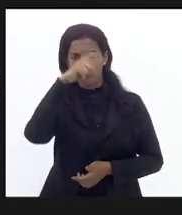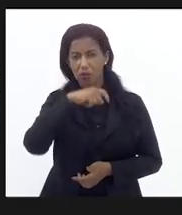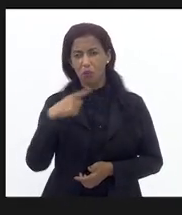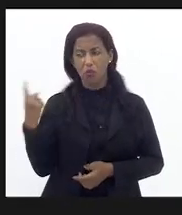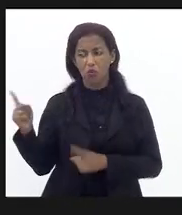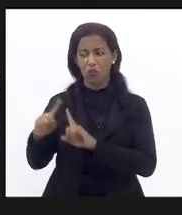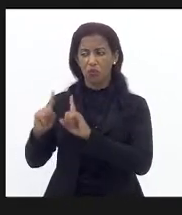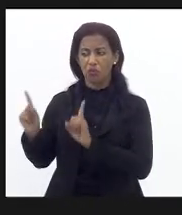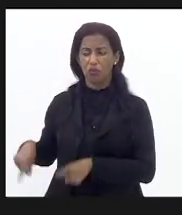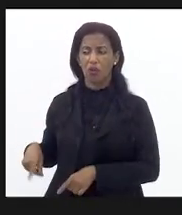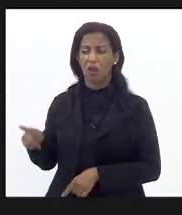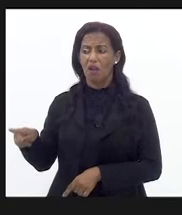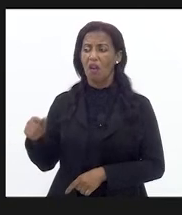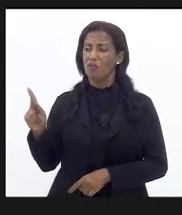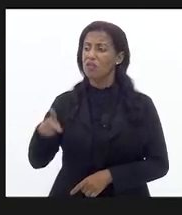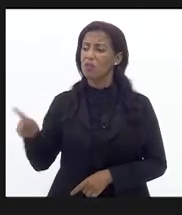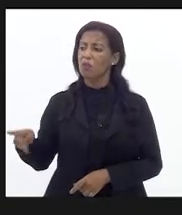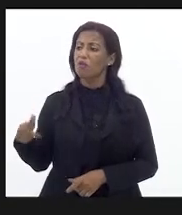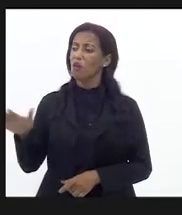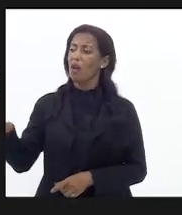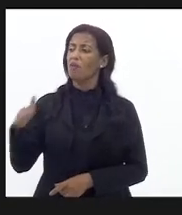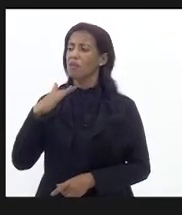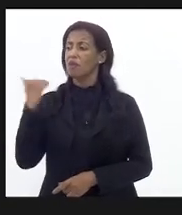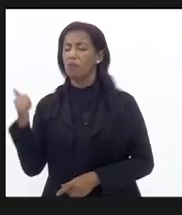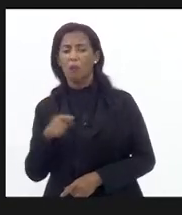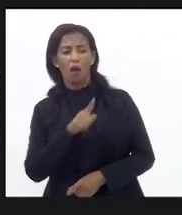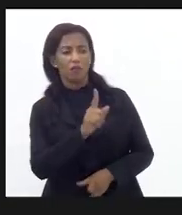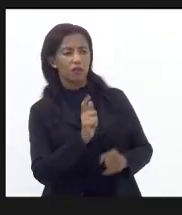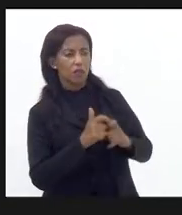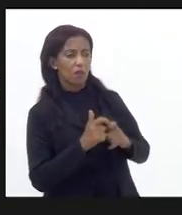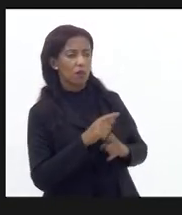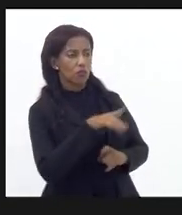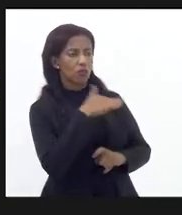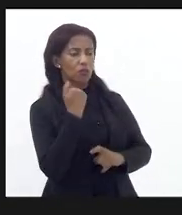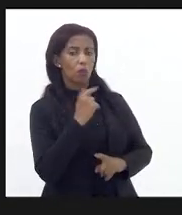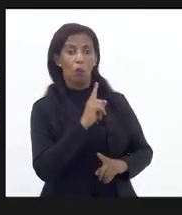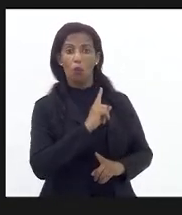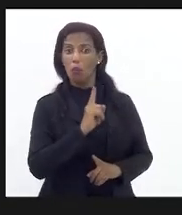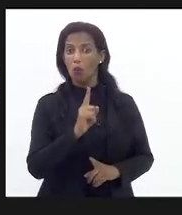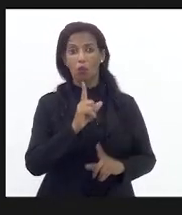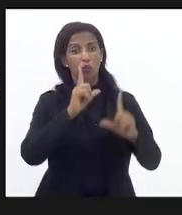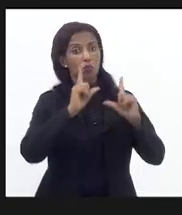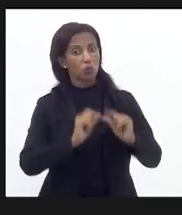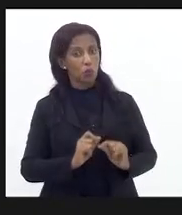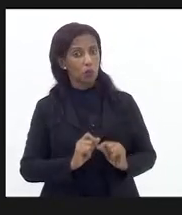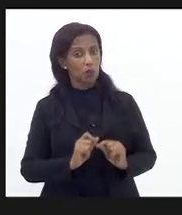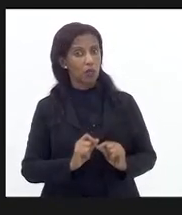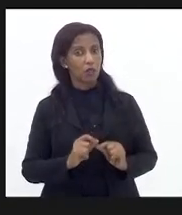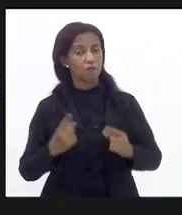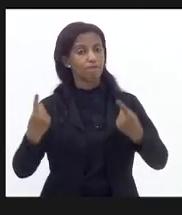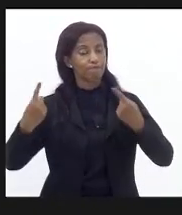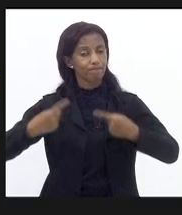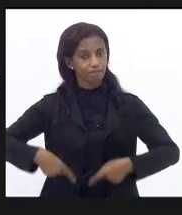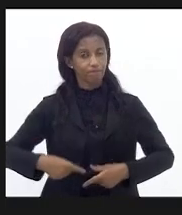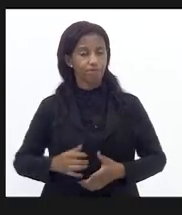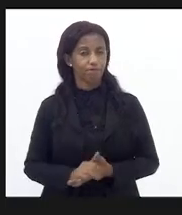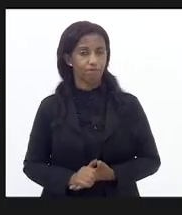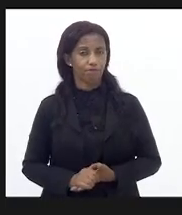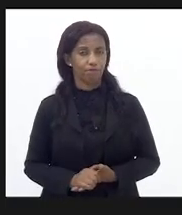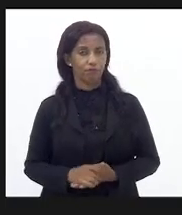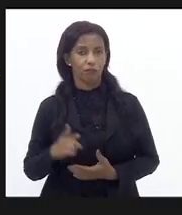vai morrer somente por ser um professor somente por ser um médico né no mínimo haverá um embate pessoal